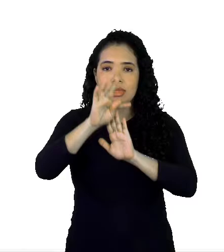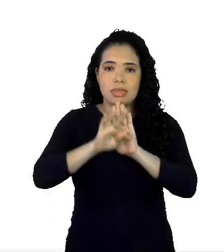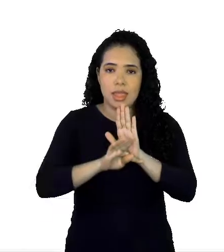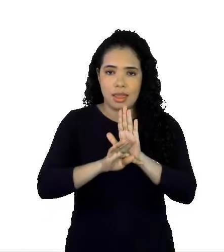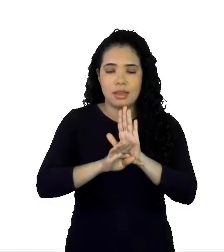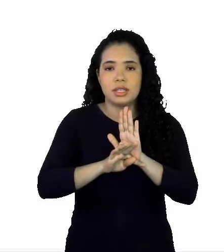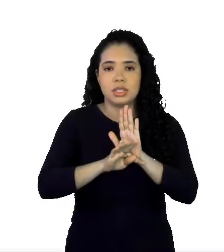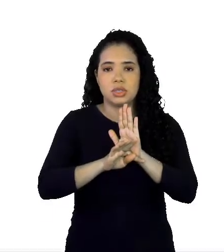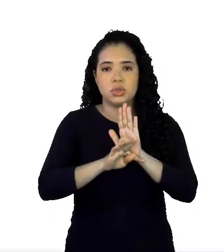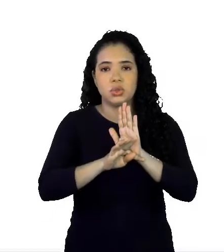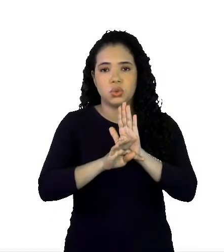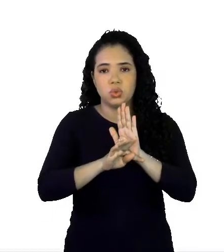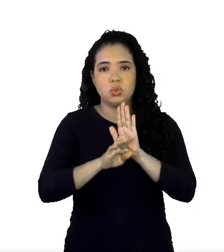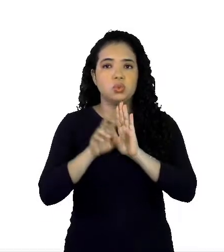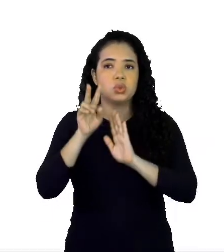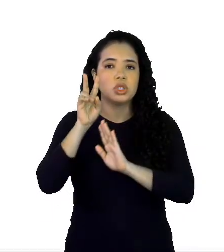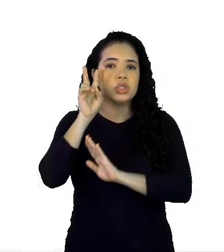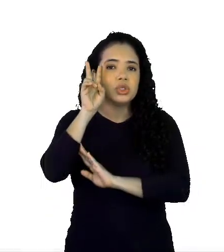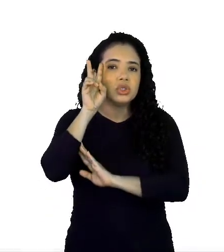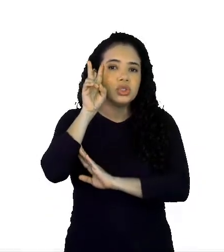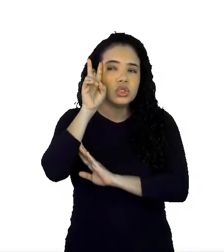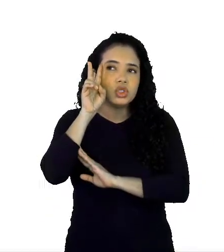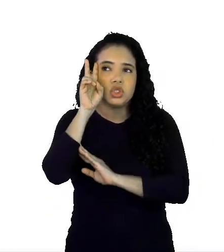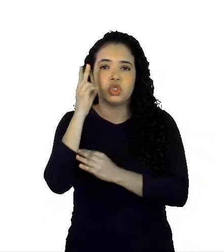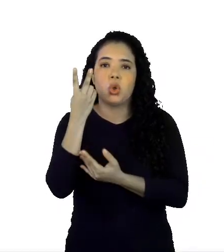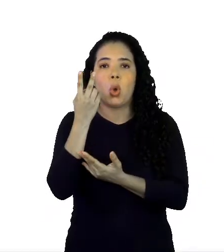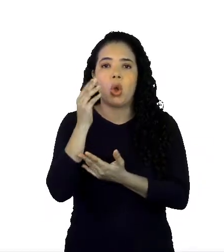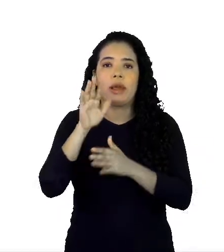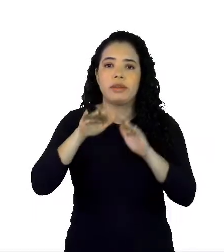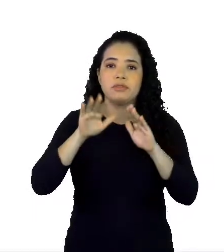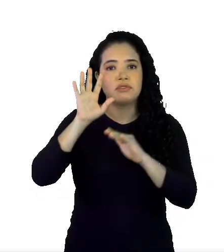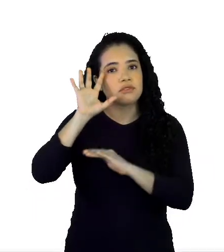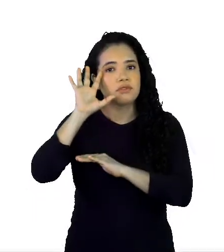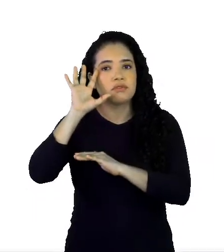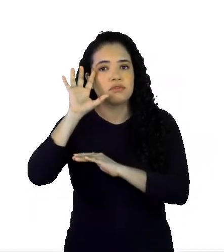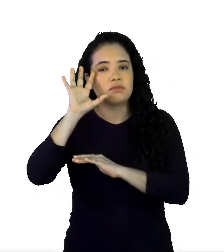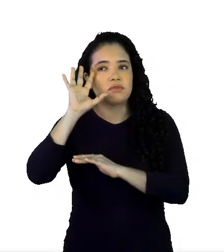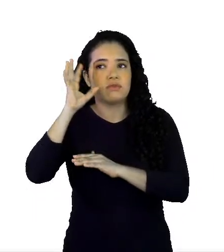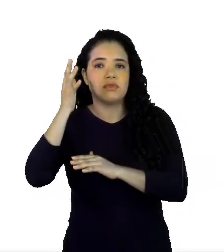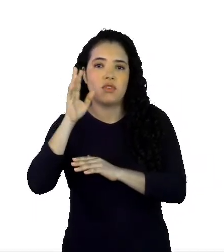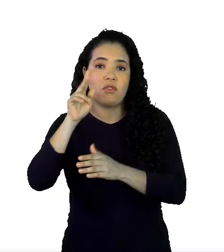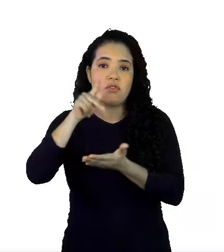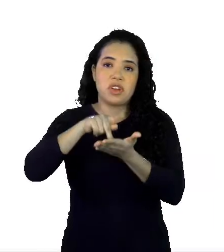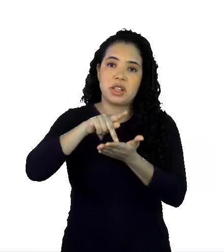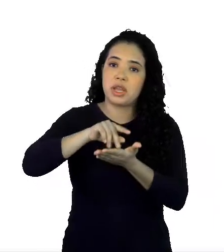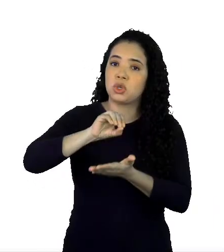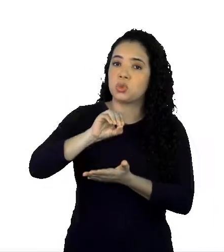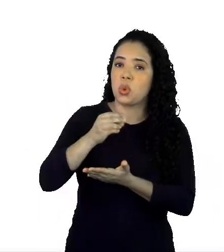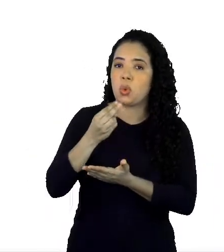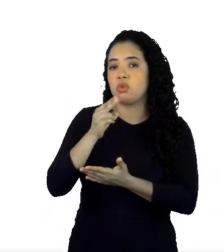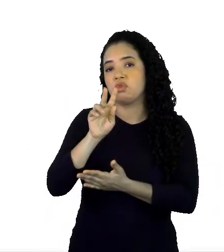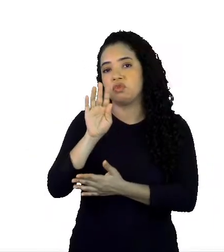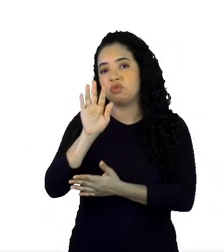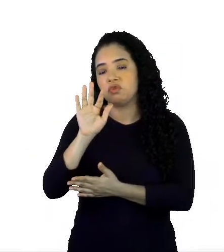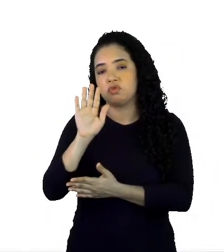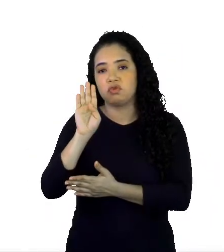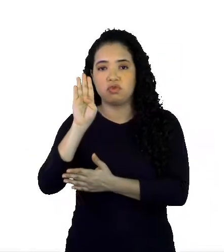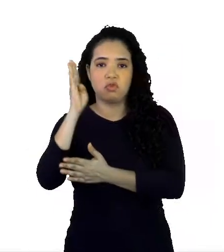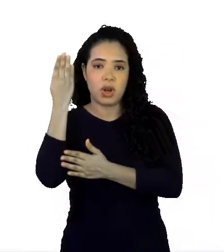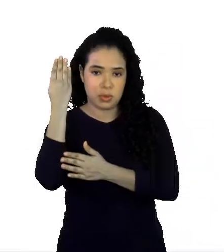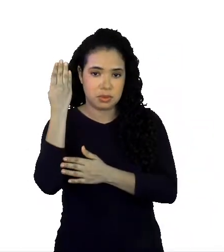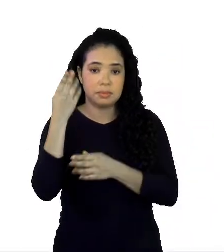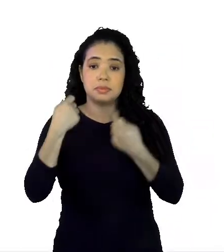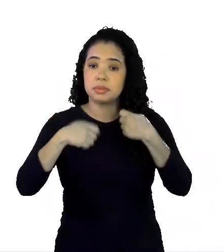como objetivo envolver o leitor no enredo. Ele deve apresentar um bom título, porque